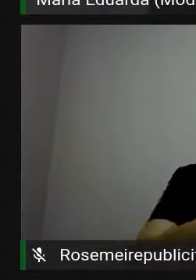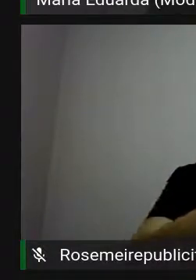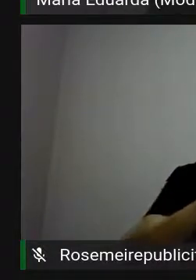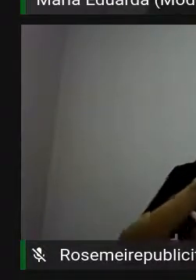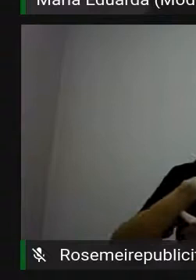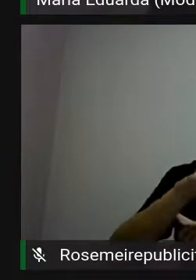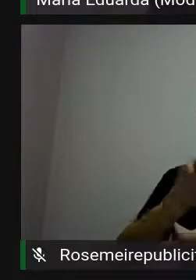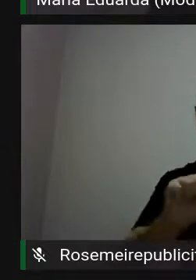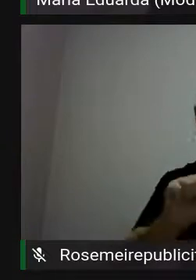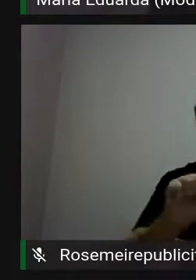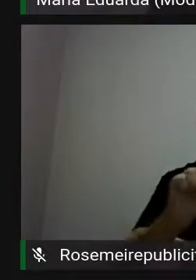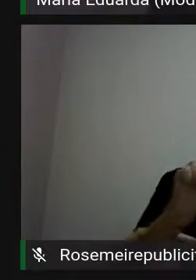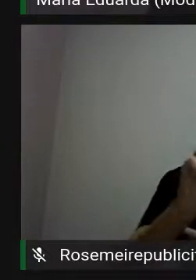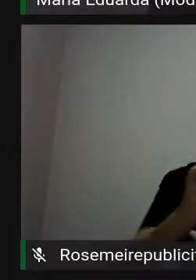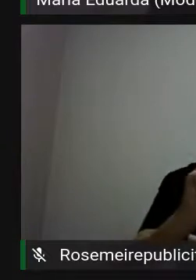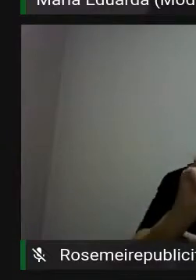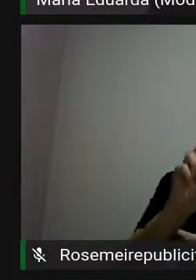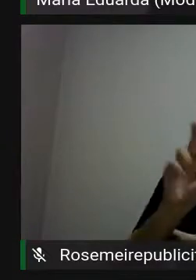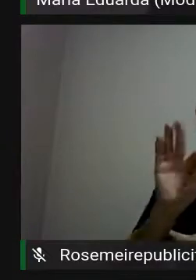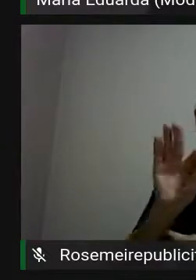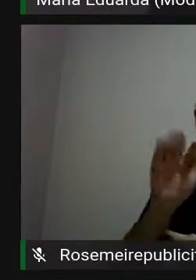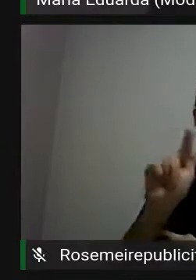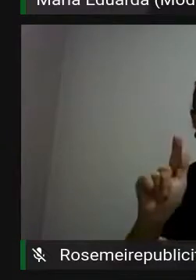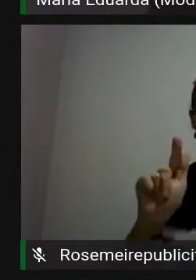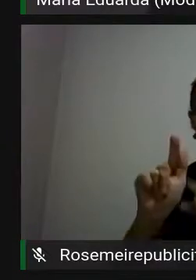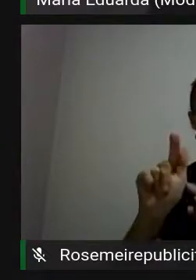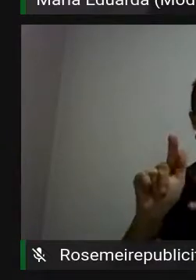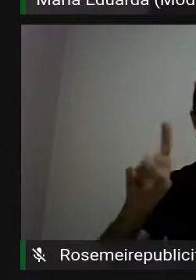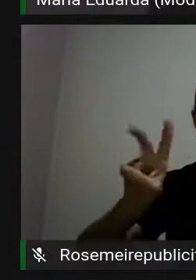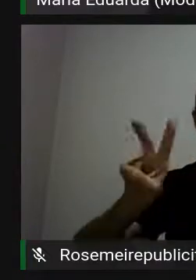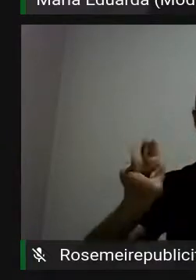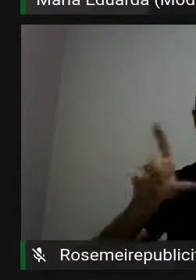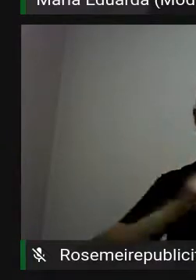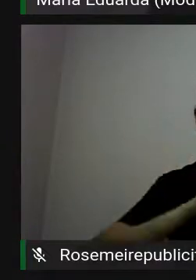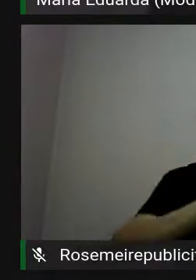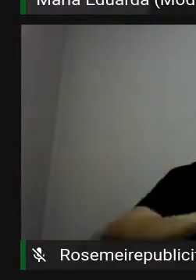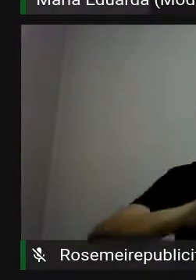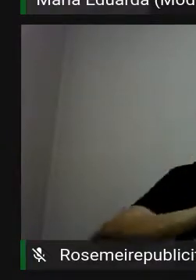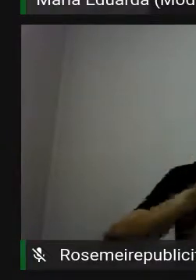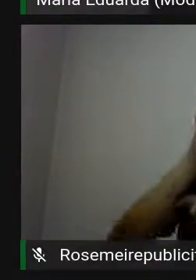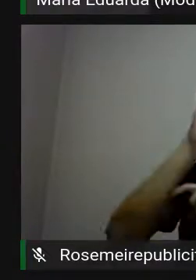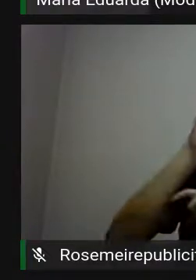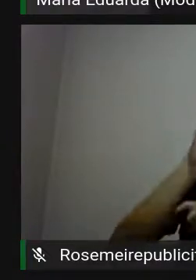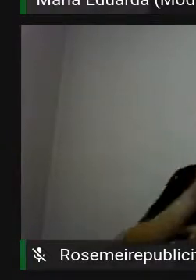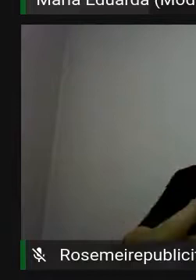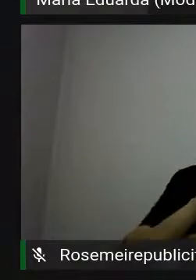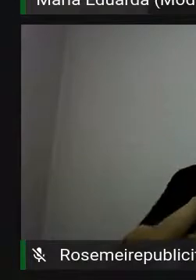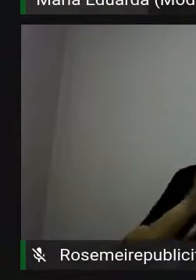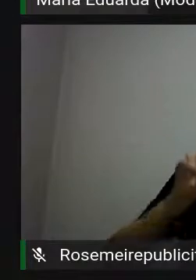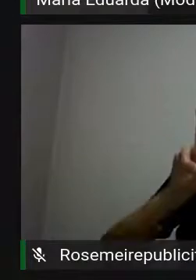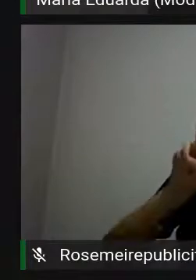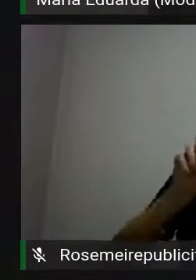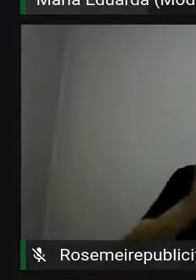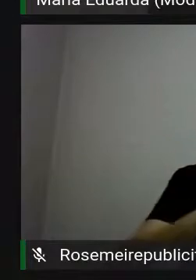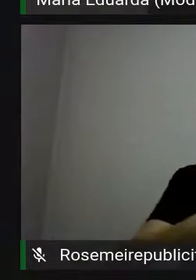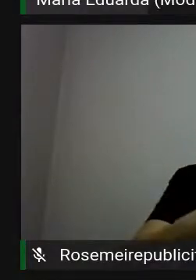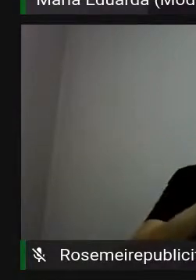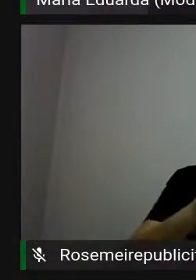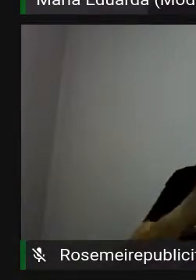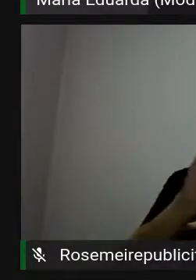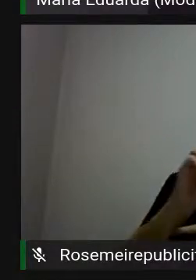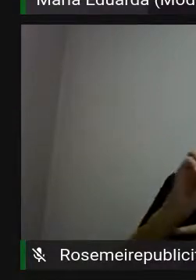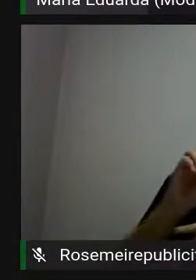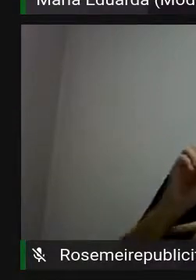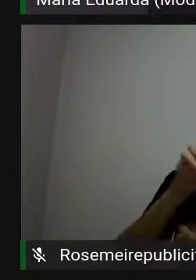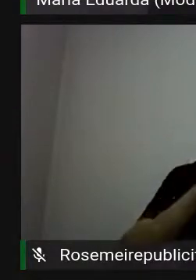UFG. Lá tem disponibilizado um curso gratuito de geoprocessamento, voltado para o Sistema de